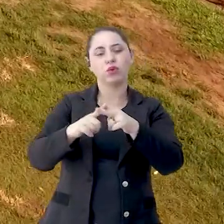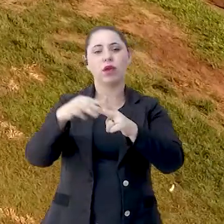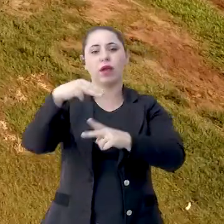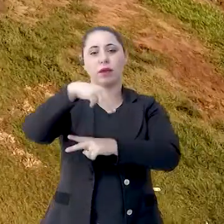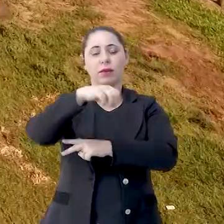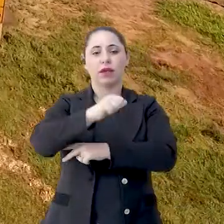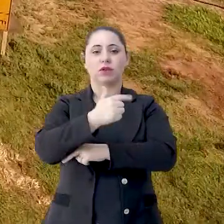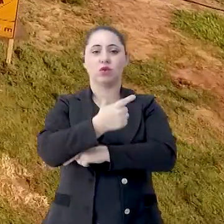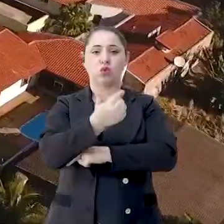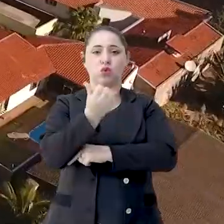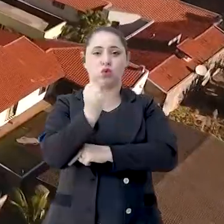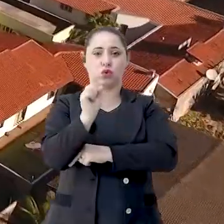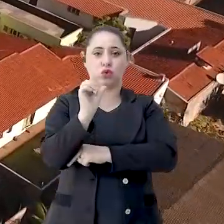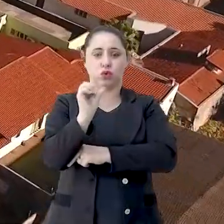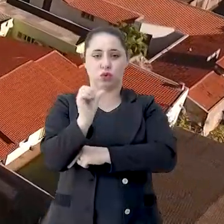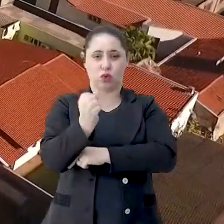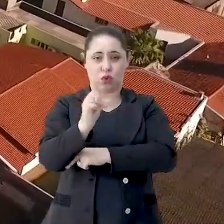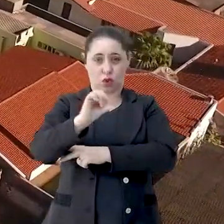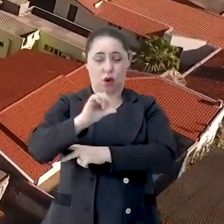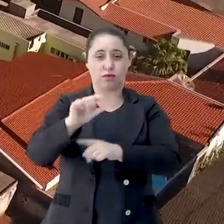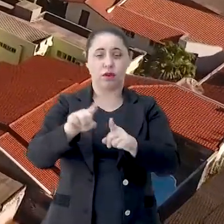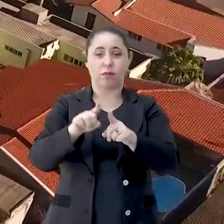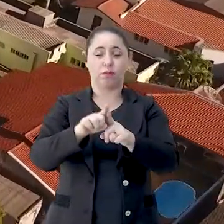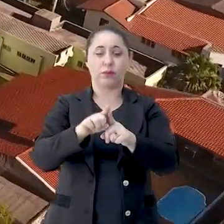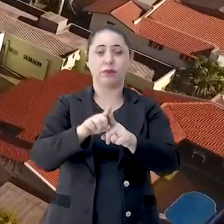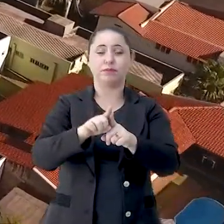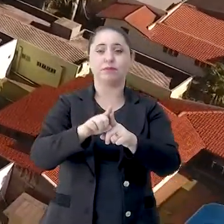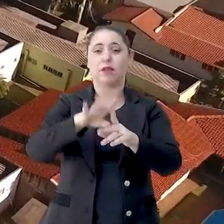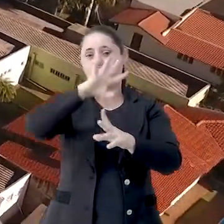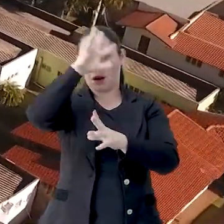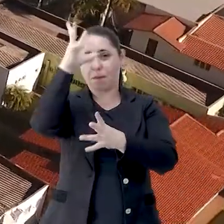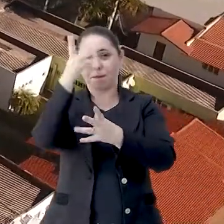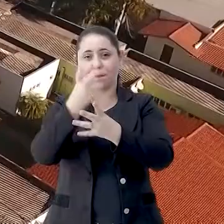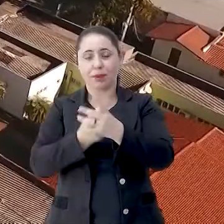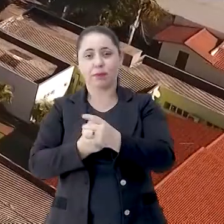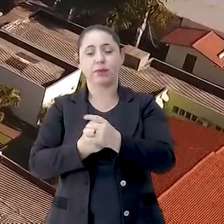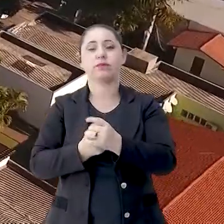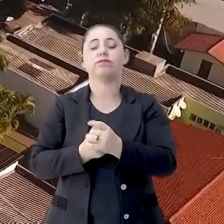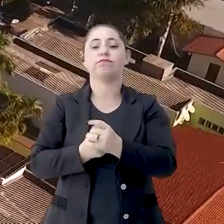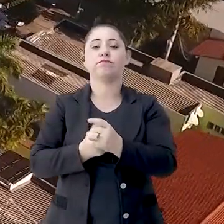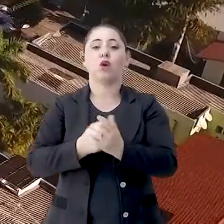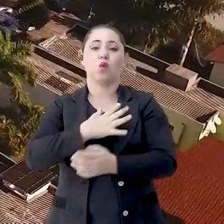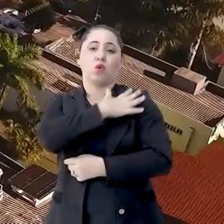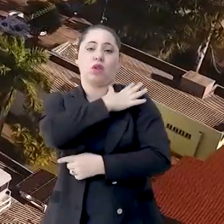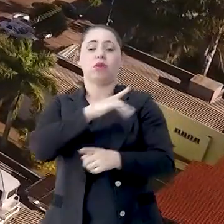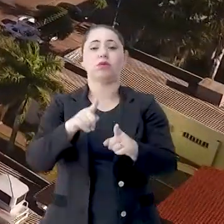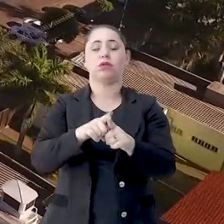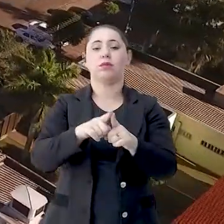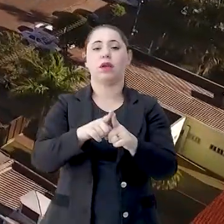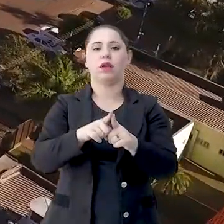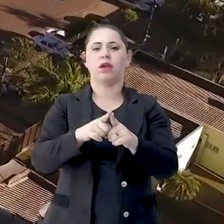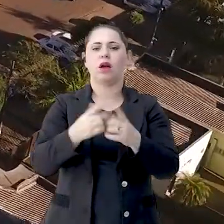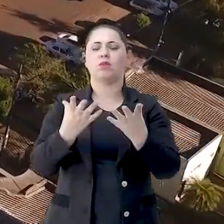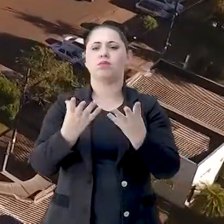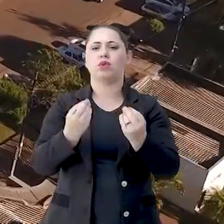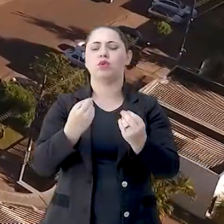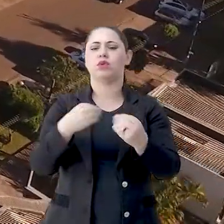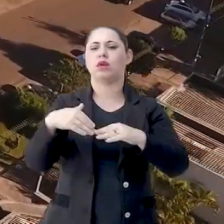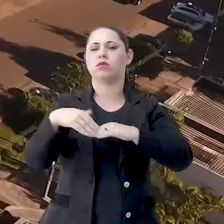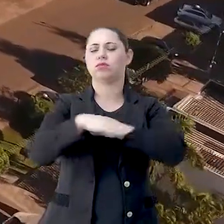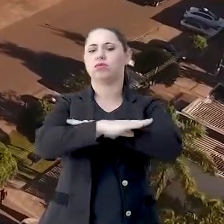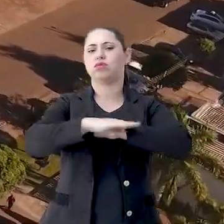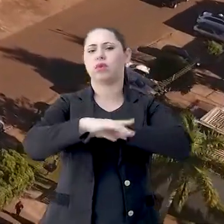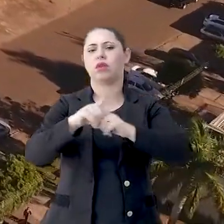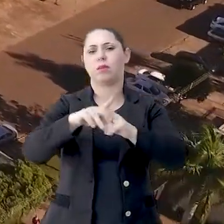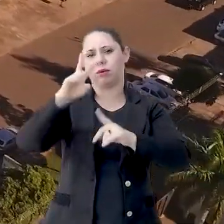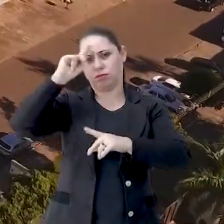Coronel Sapucaia. Diversas ruas na área urbana da cidade também receberam asfalto, drenagem ou tiveram a